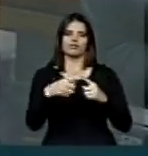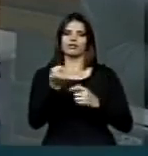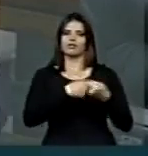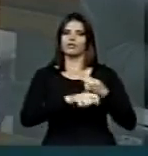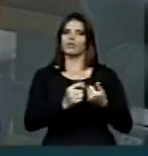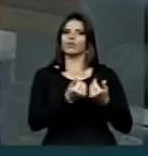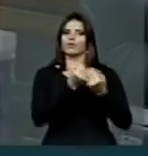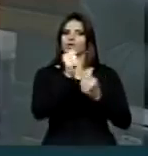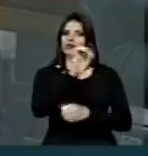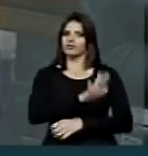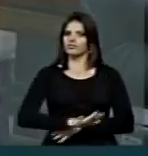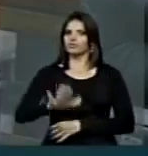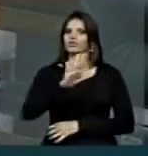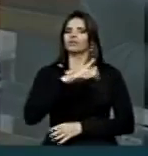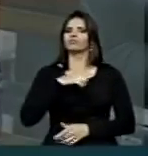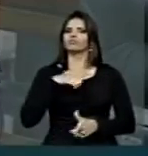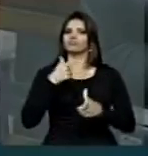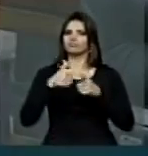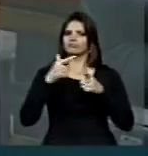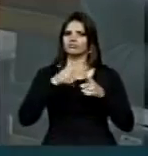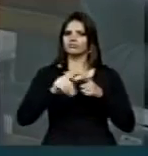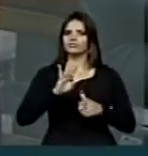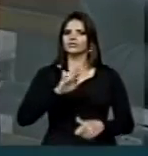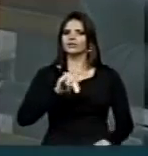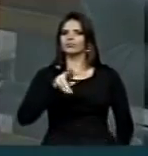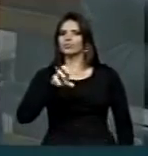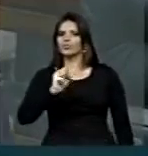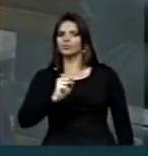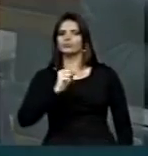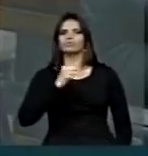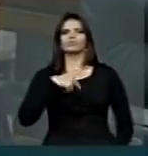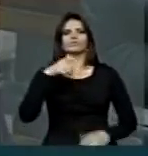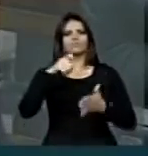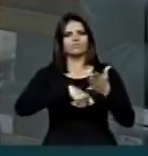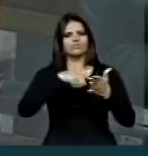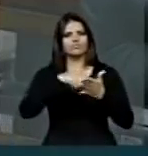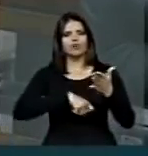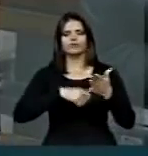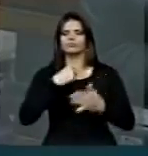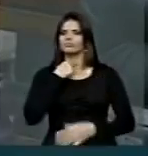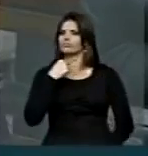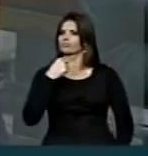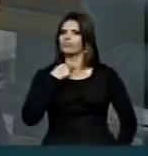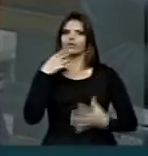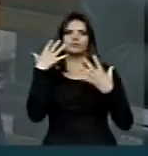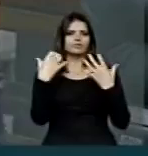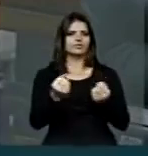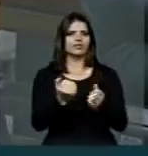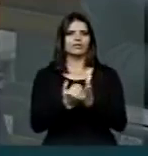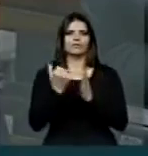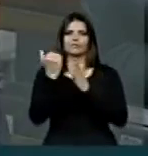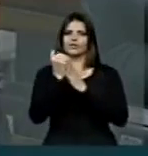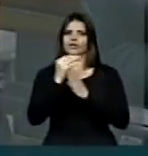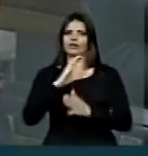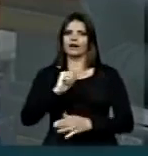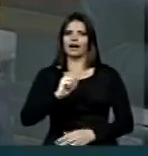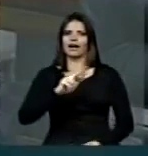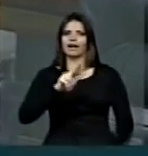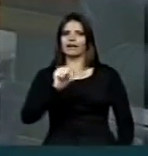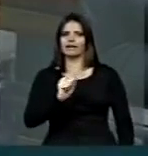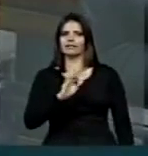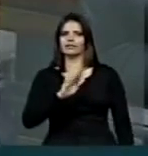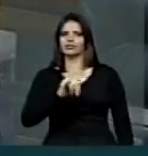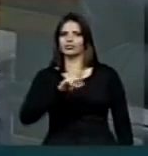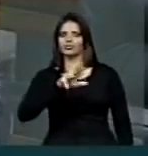Nacional cheia de tributos e cheia de impostos não pode mais aceitar este aumento de Carga Tributária